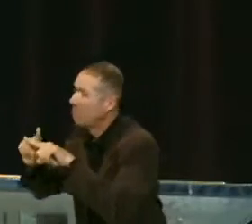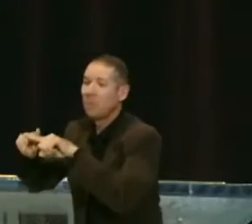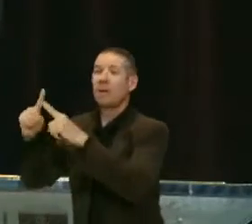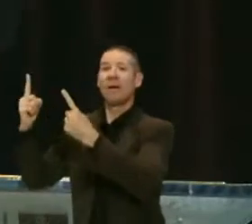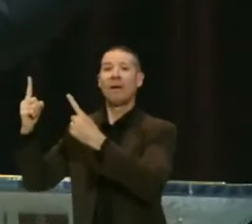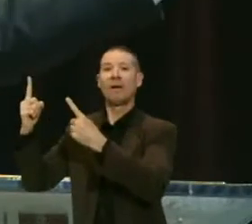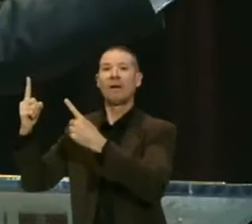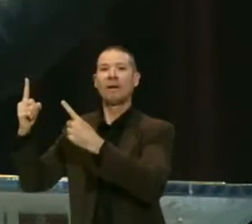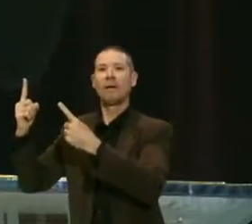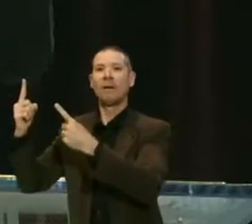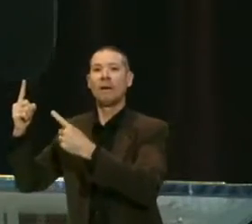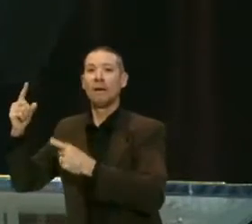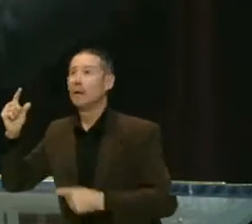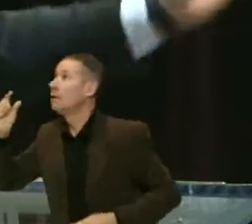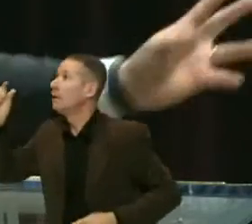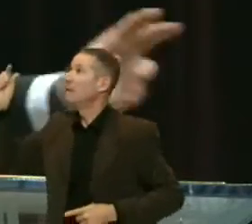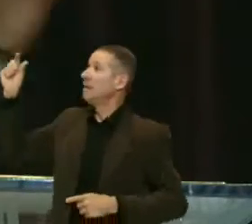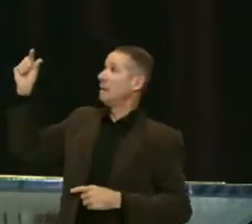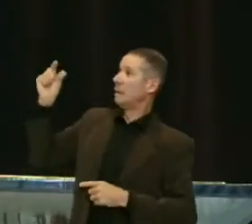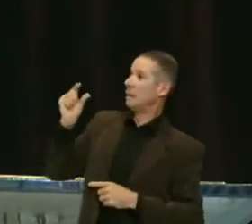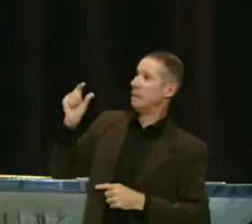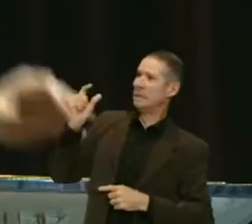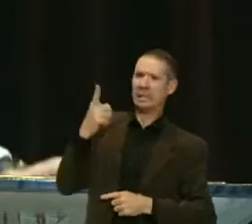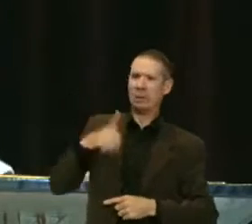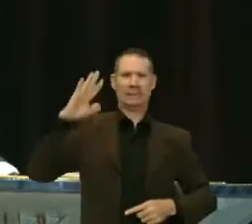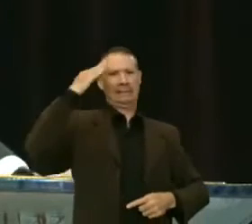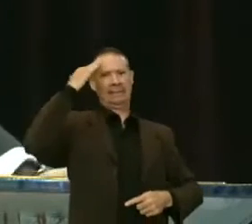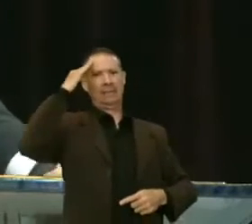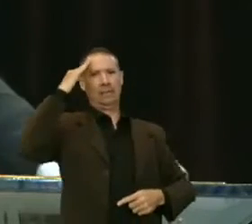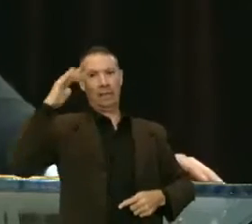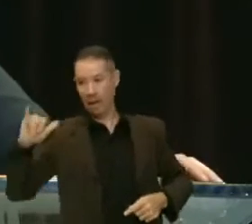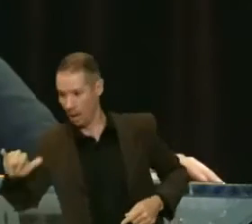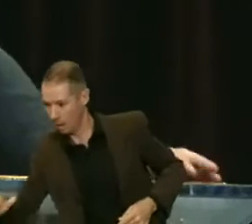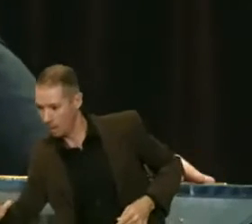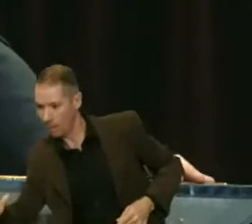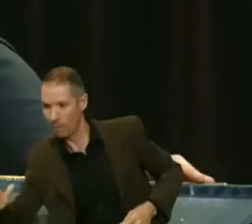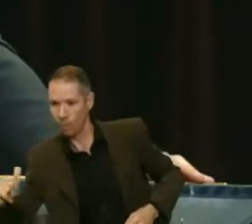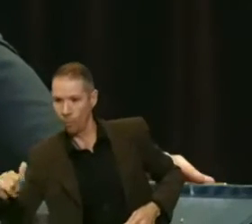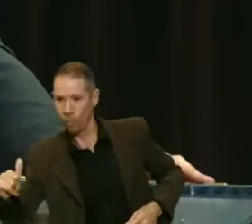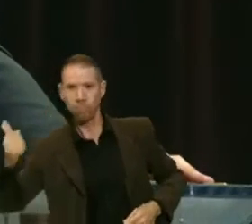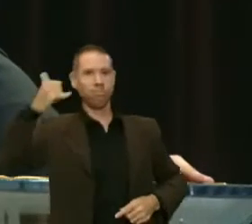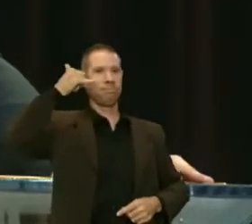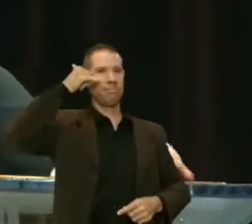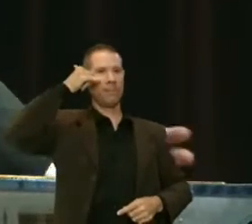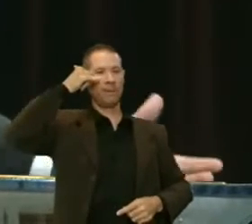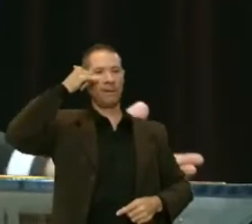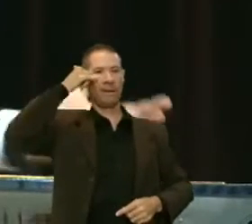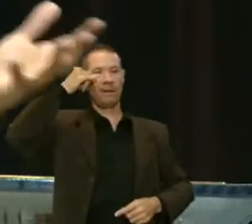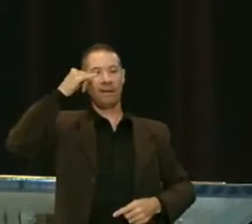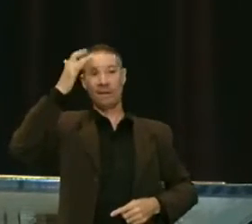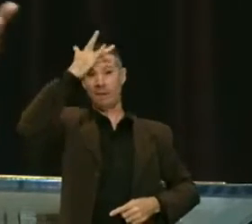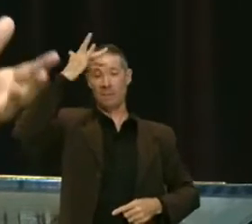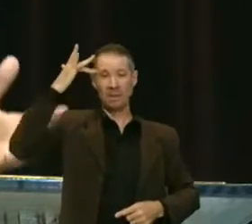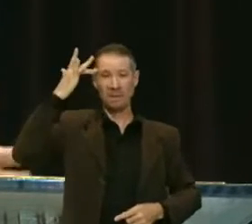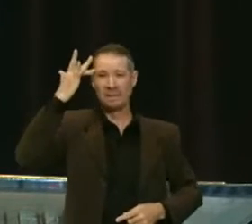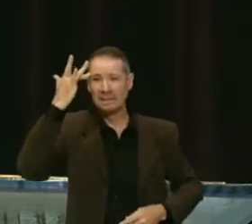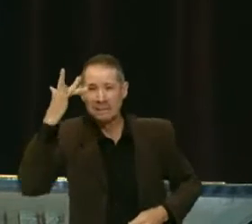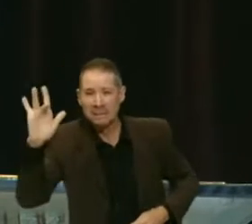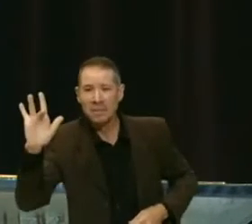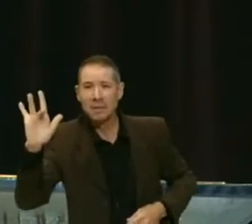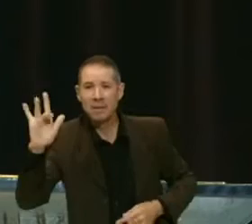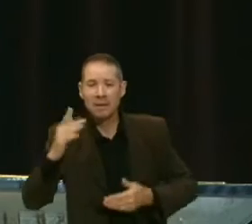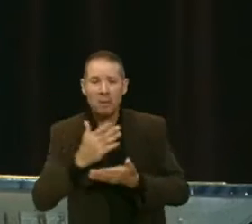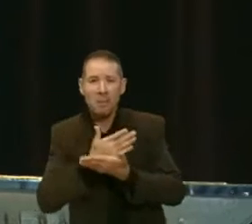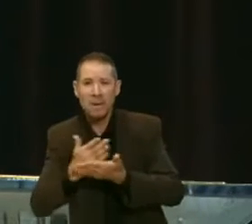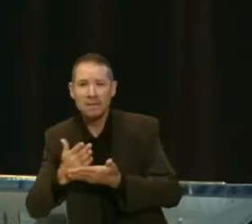Me traz uma palavra, eu não consigo entender. E de repente toca o telefone. E alguém, sem saber de nada,